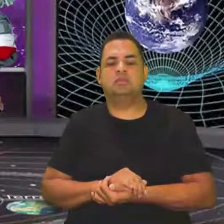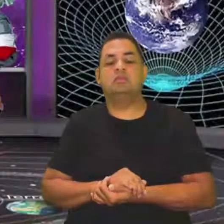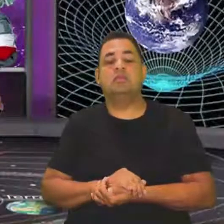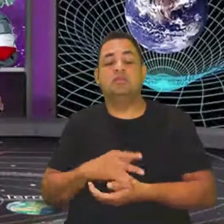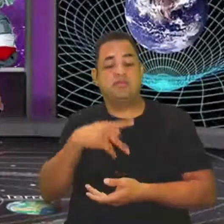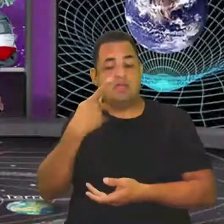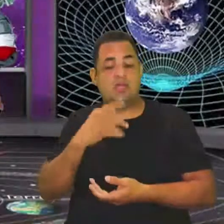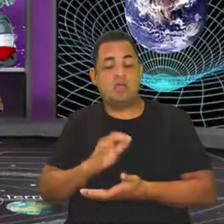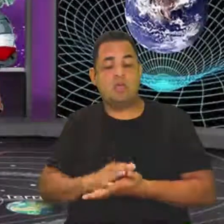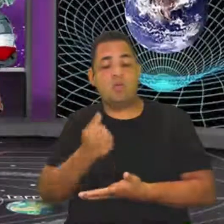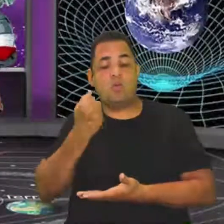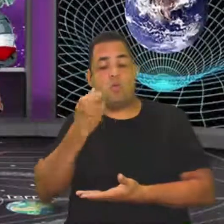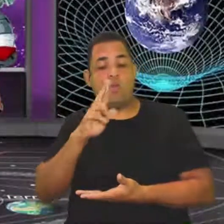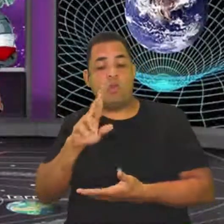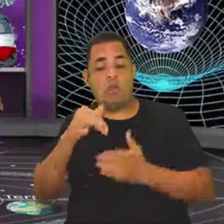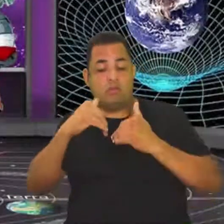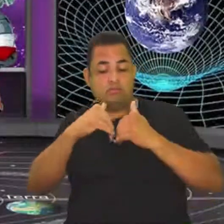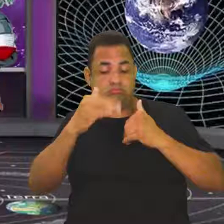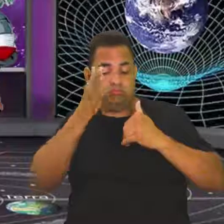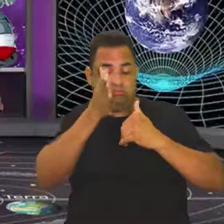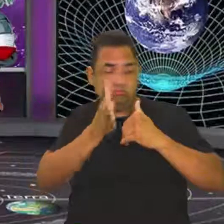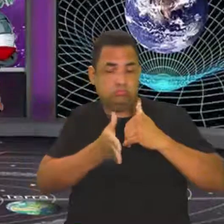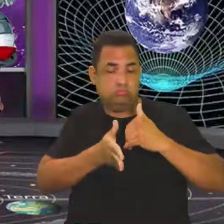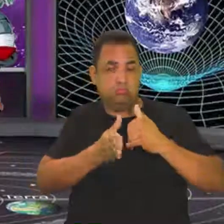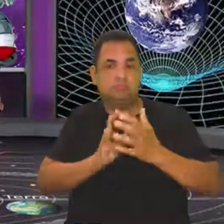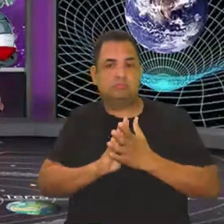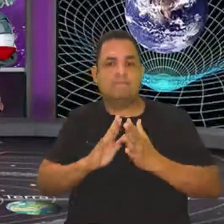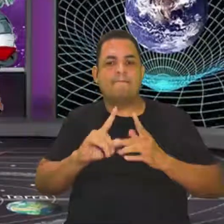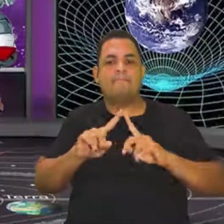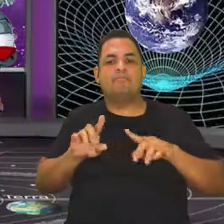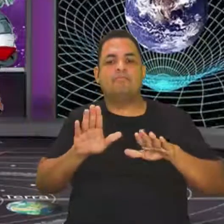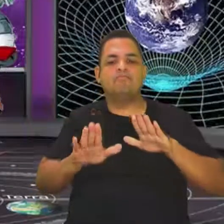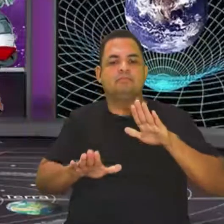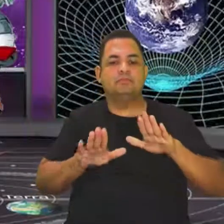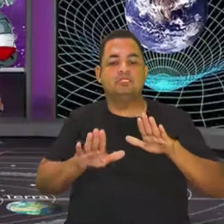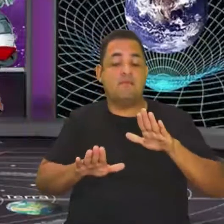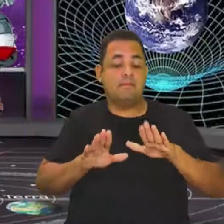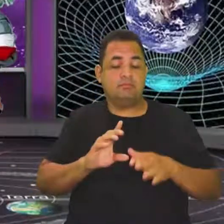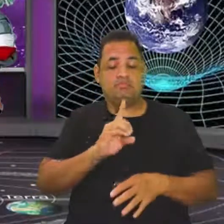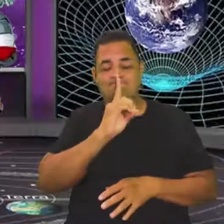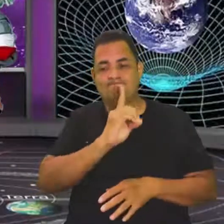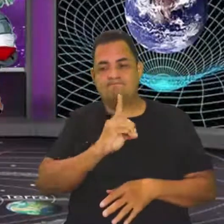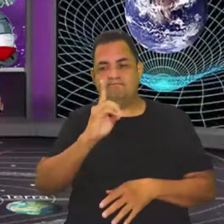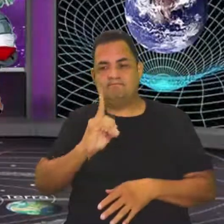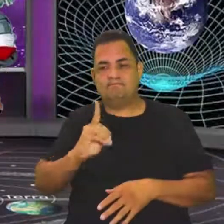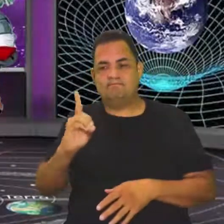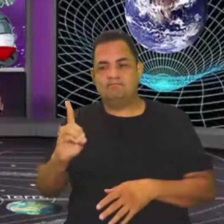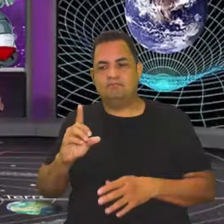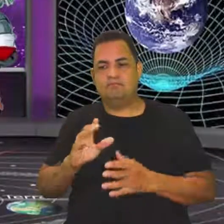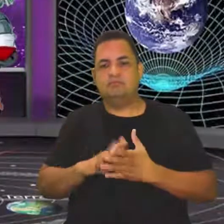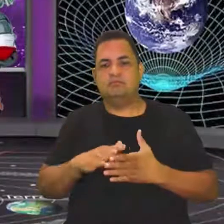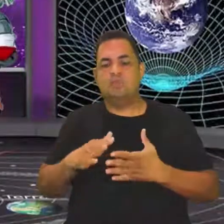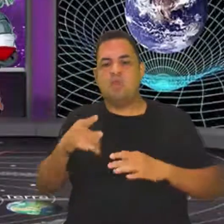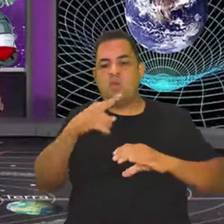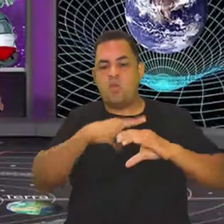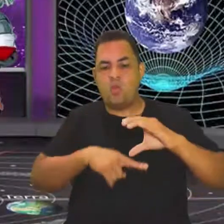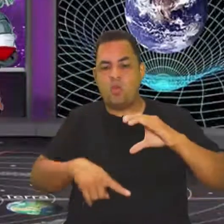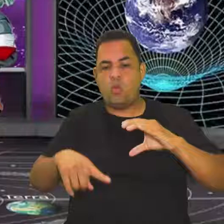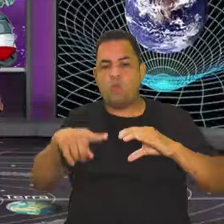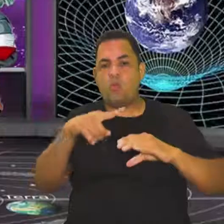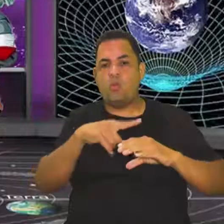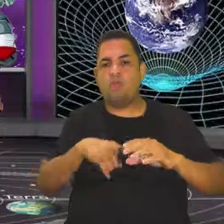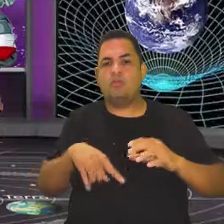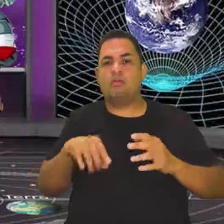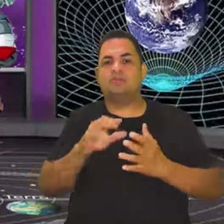um isolante, mas dependendo da diferença de potencial, dependendo do campo que vai ser gerado